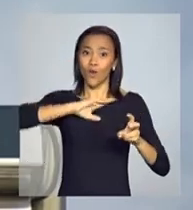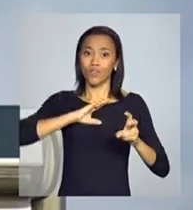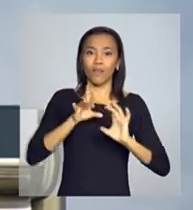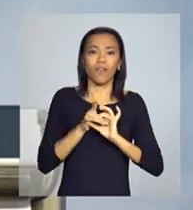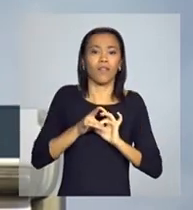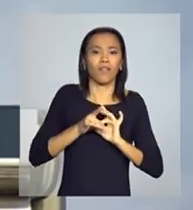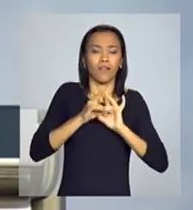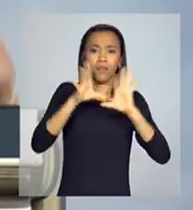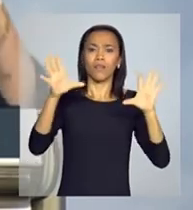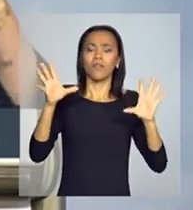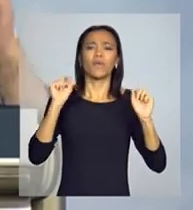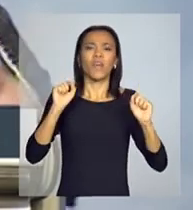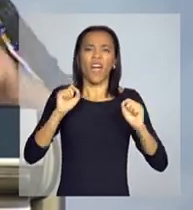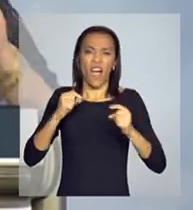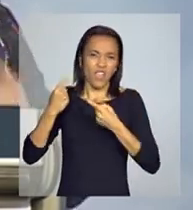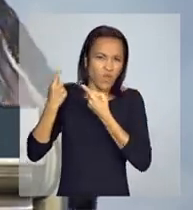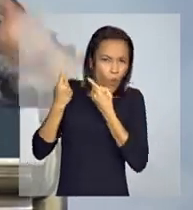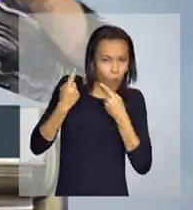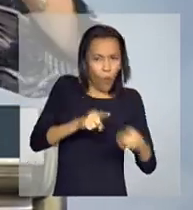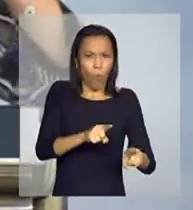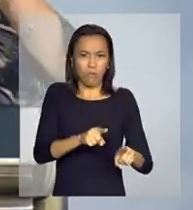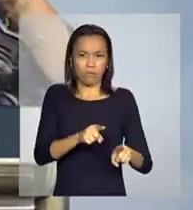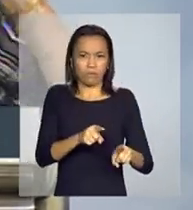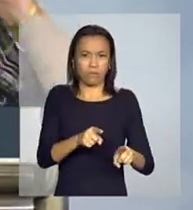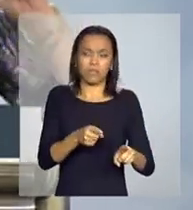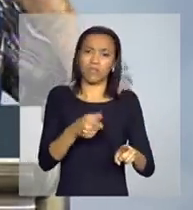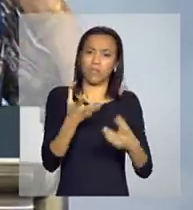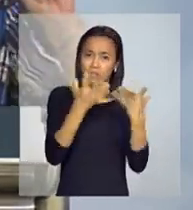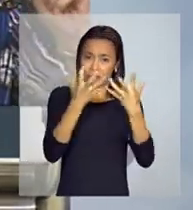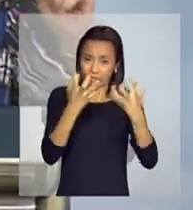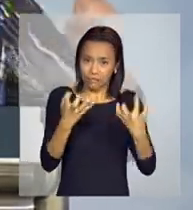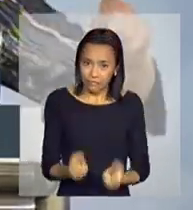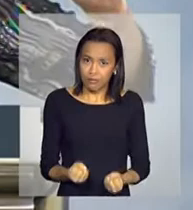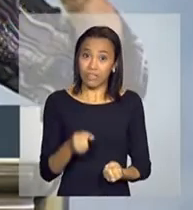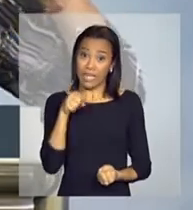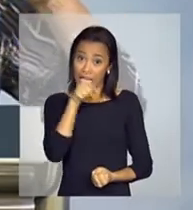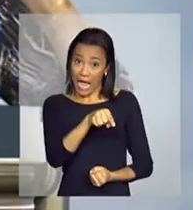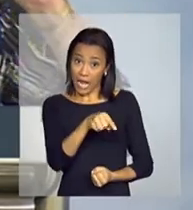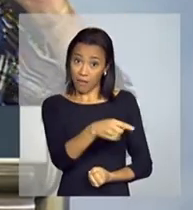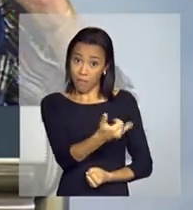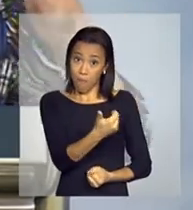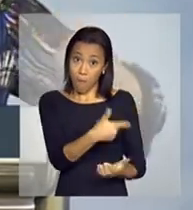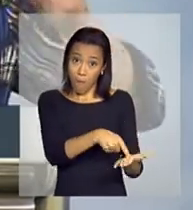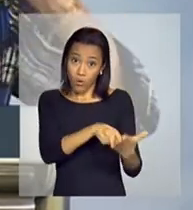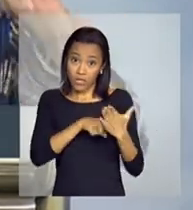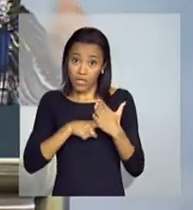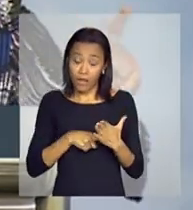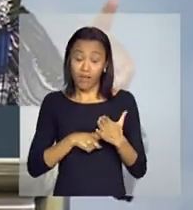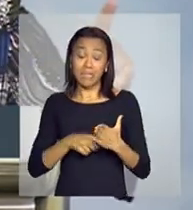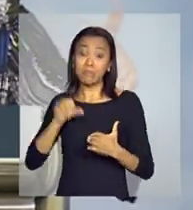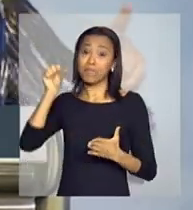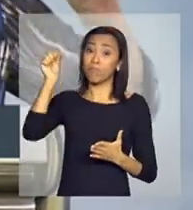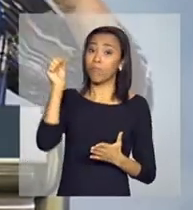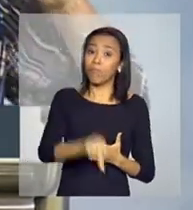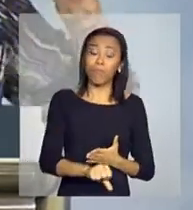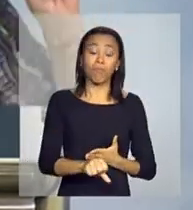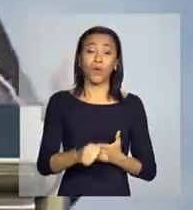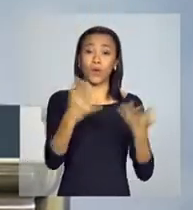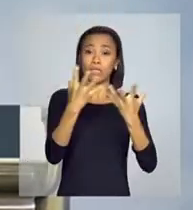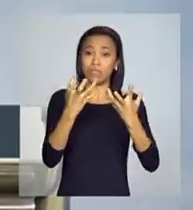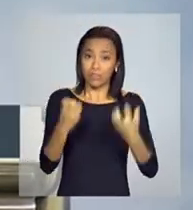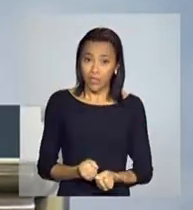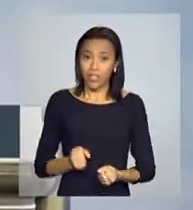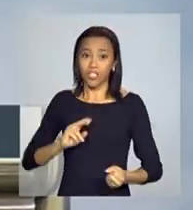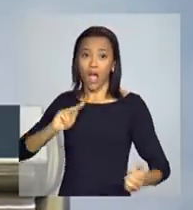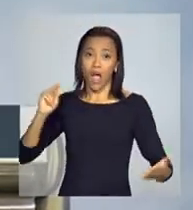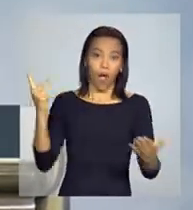dispostos a enfrentar essa que mostrava ser uma das maiores secas que já